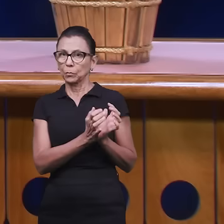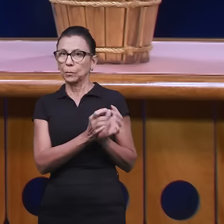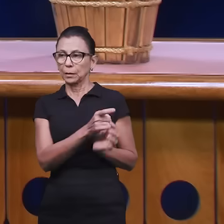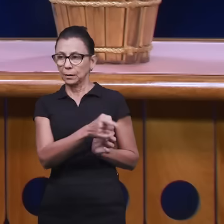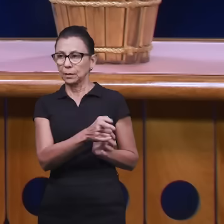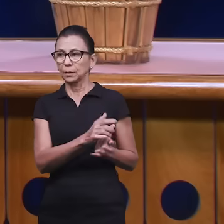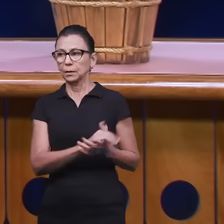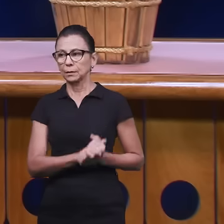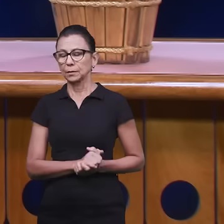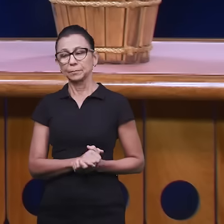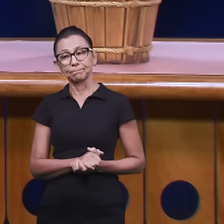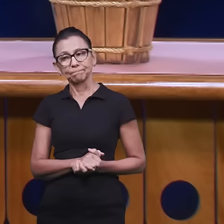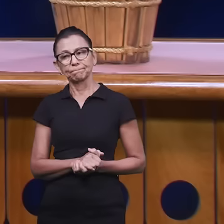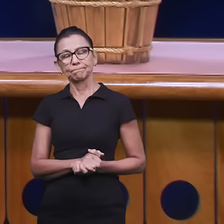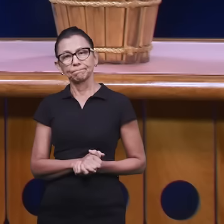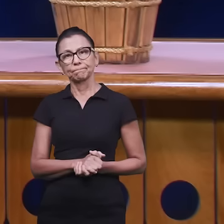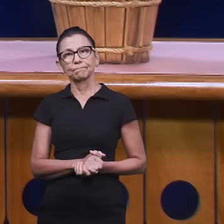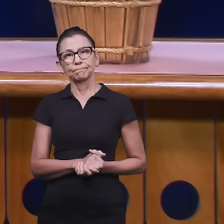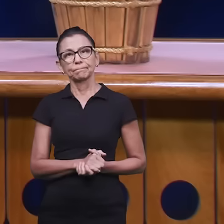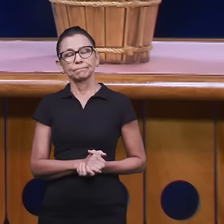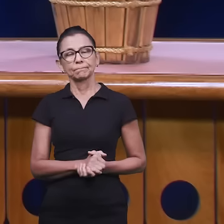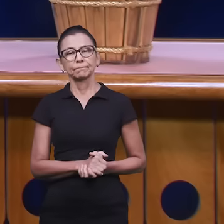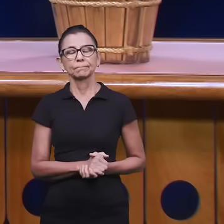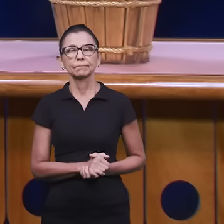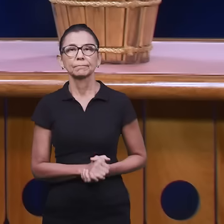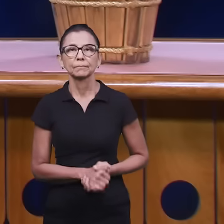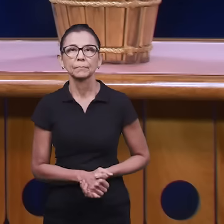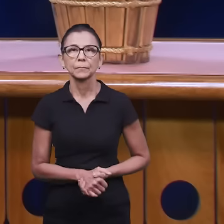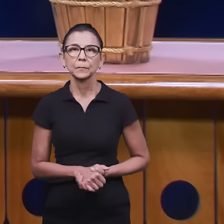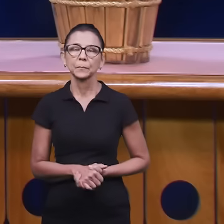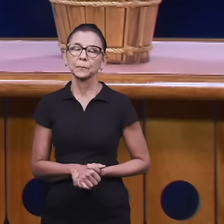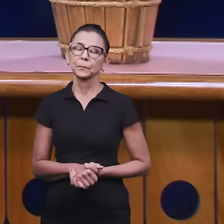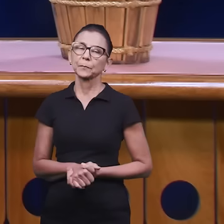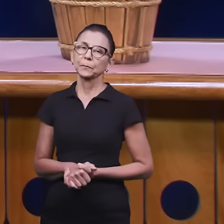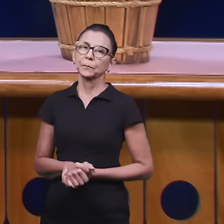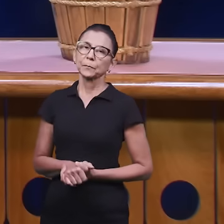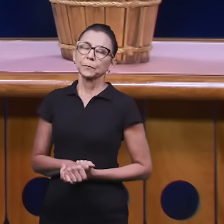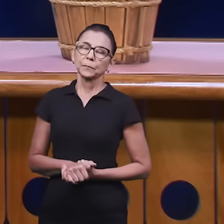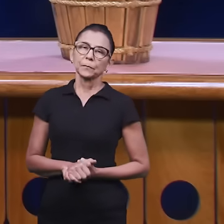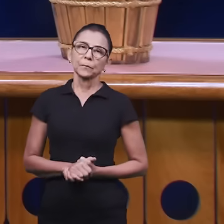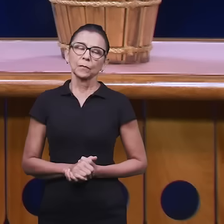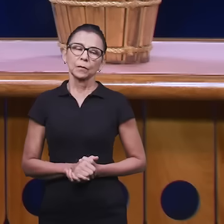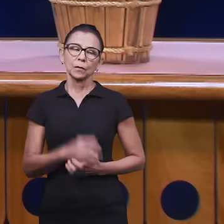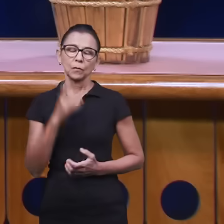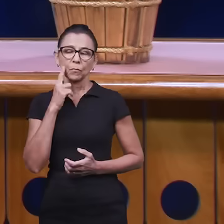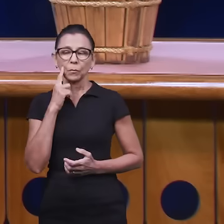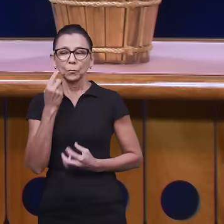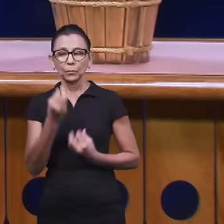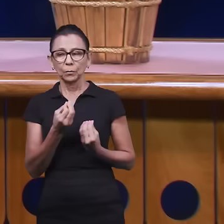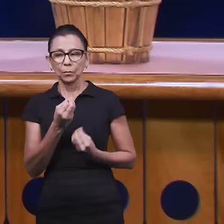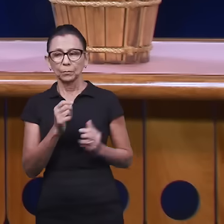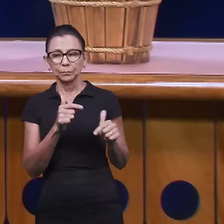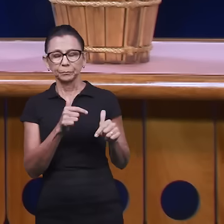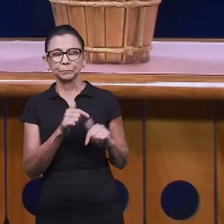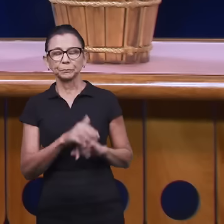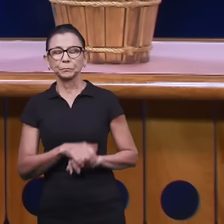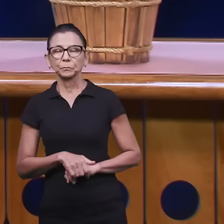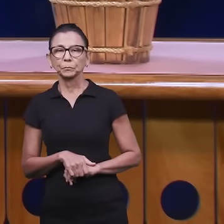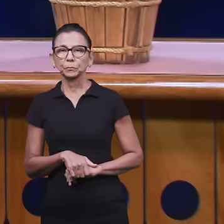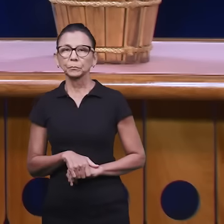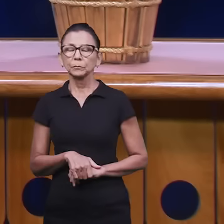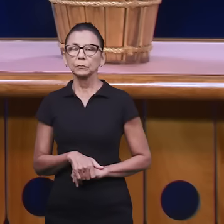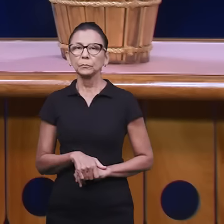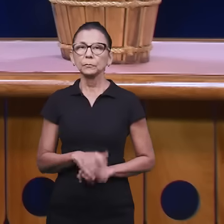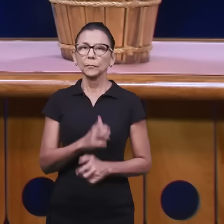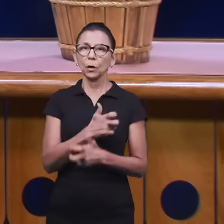sobrou, esse vocês vão lutar contra eles. Esse vocês é com você. Há certas coisas pequenas que o Senhor deixa para nós. Há